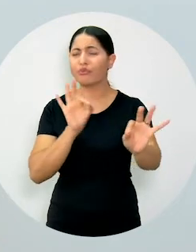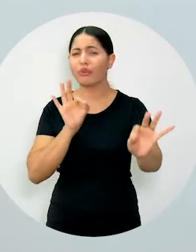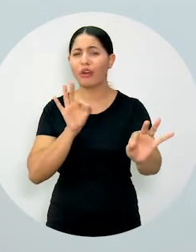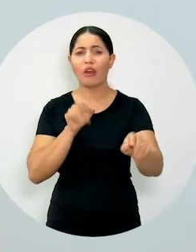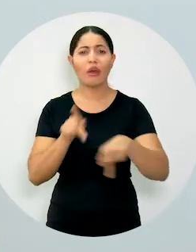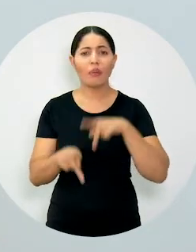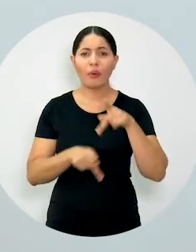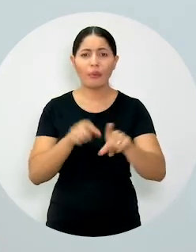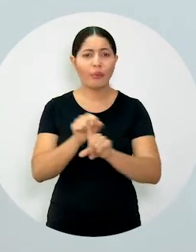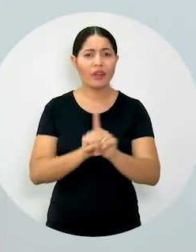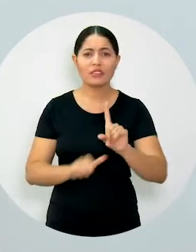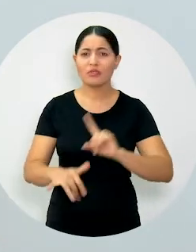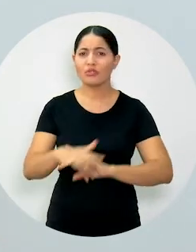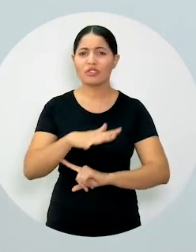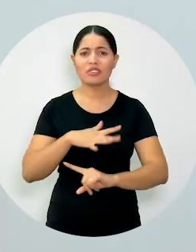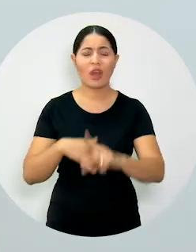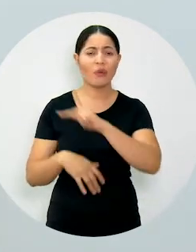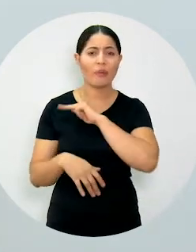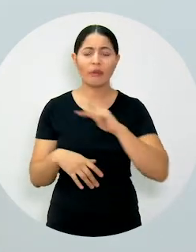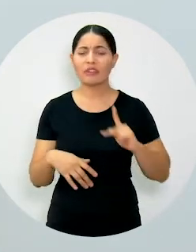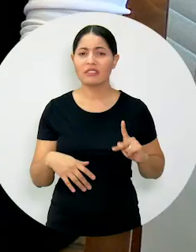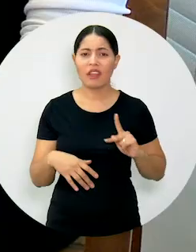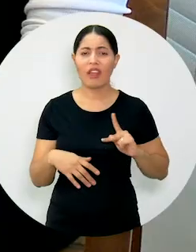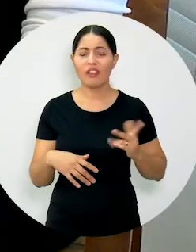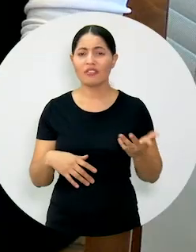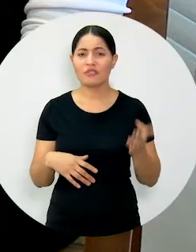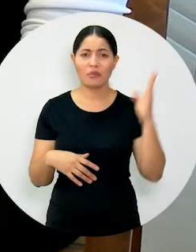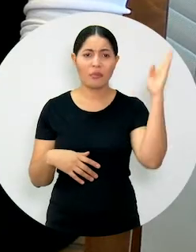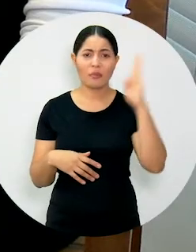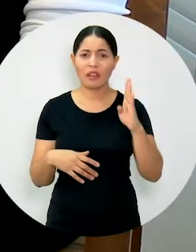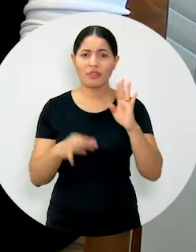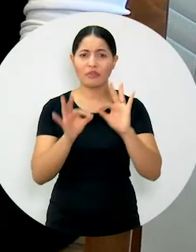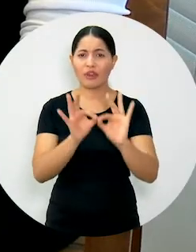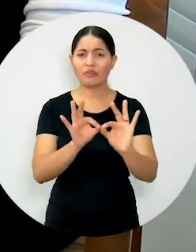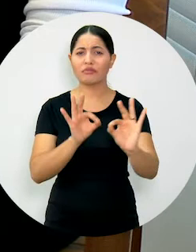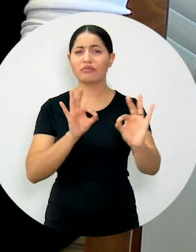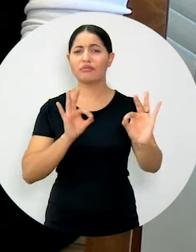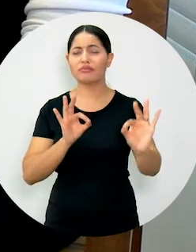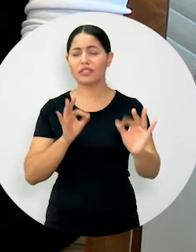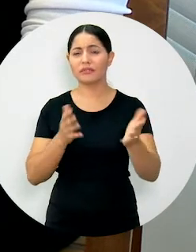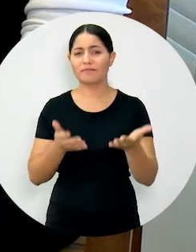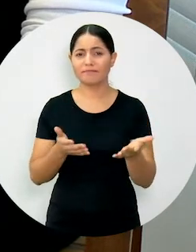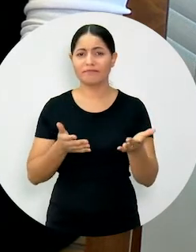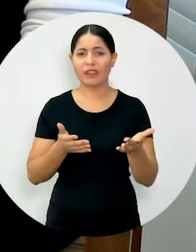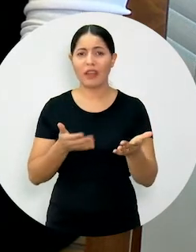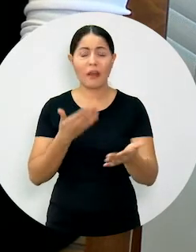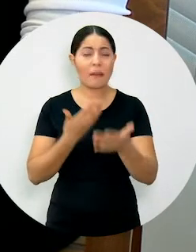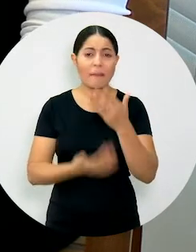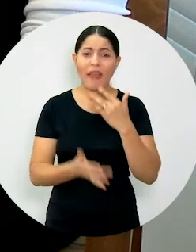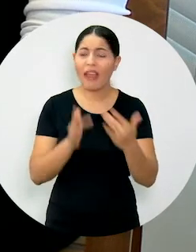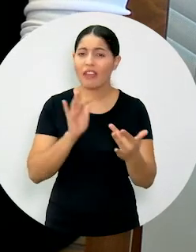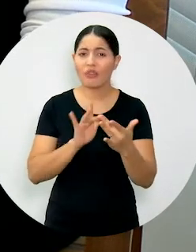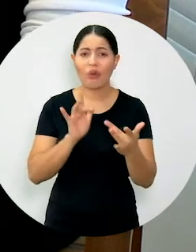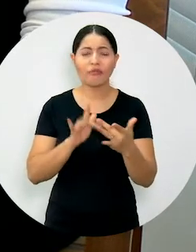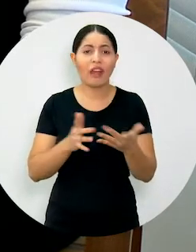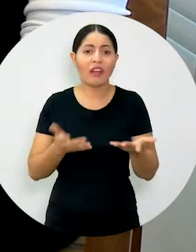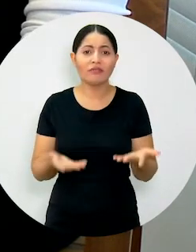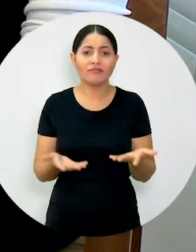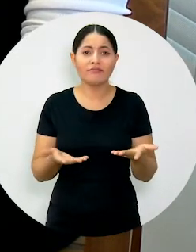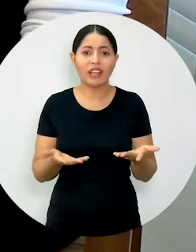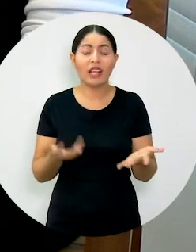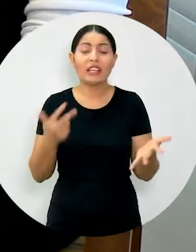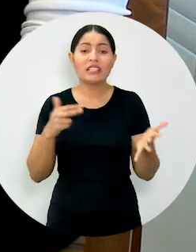entre a sociedade e o presidente, a sociedade e o poder. Existe, por outro lado,